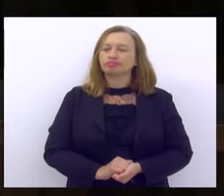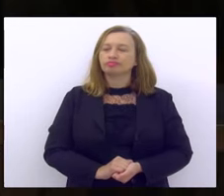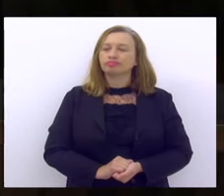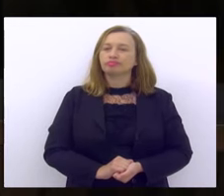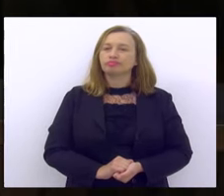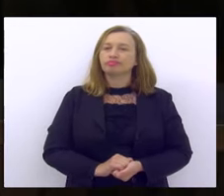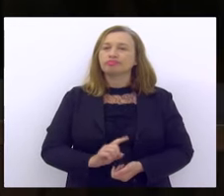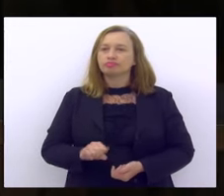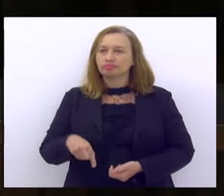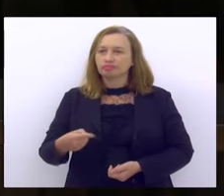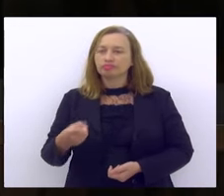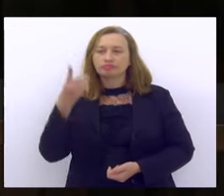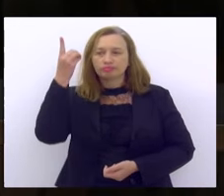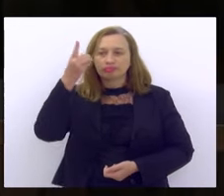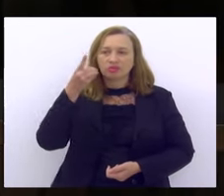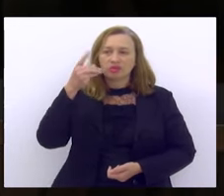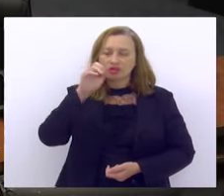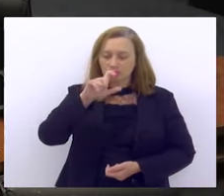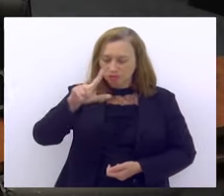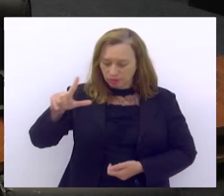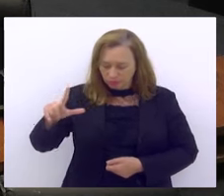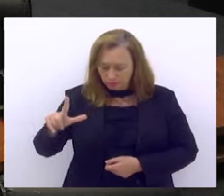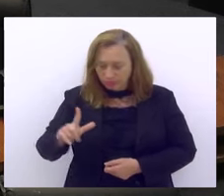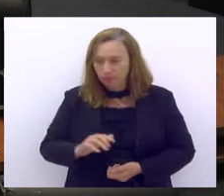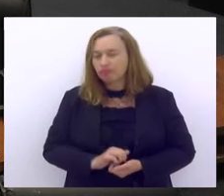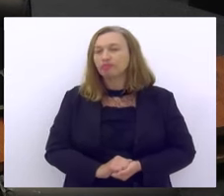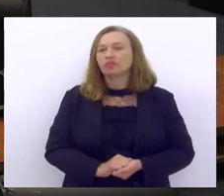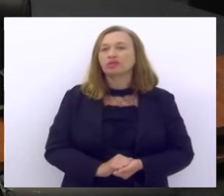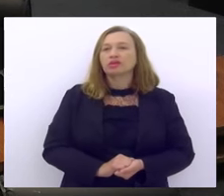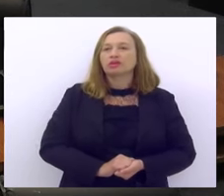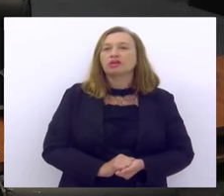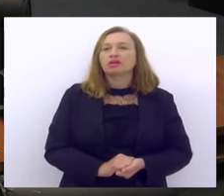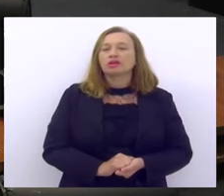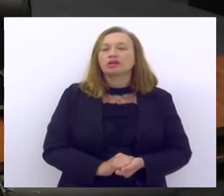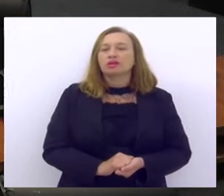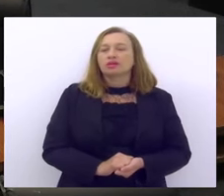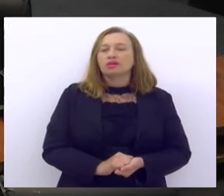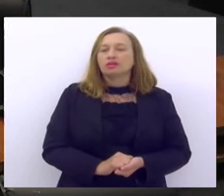Próximo deputado, Felipe Pobel. Preparo.